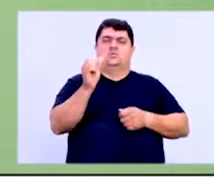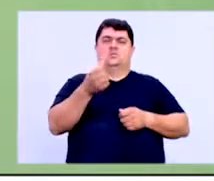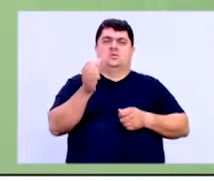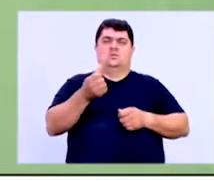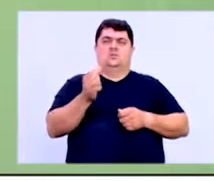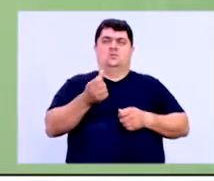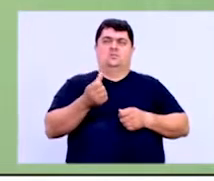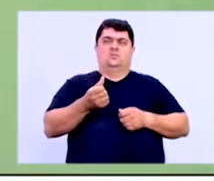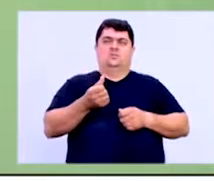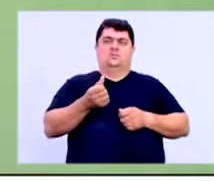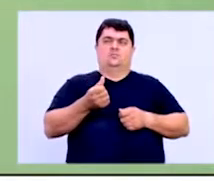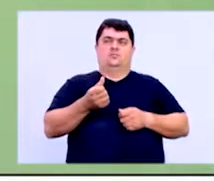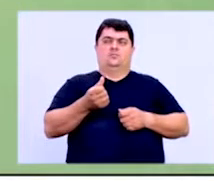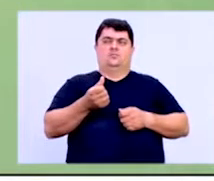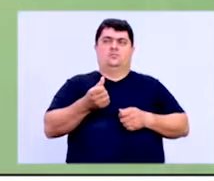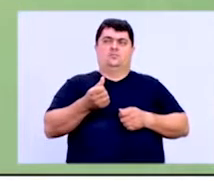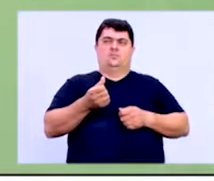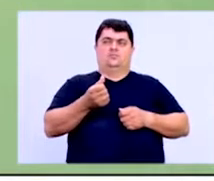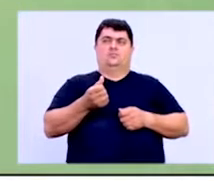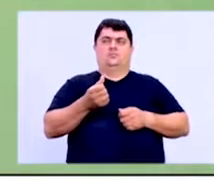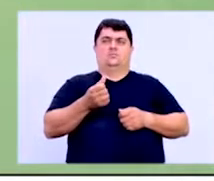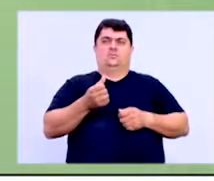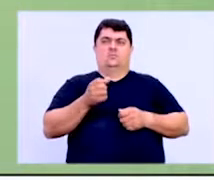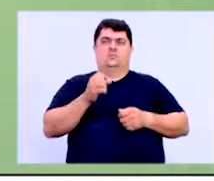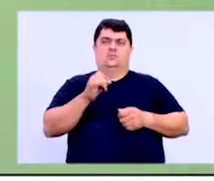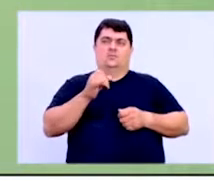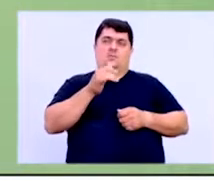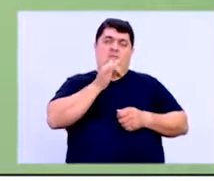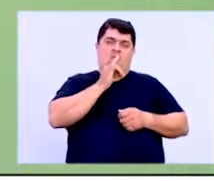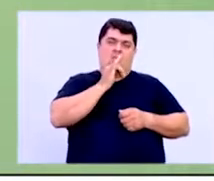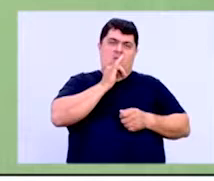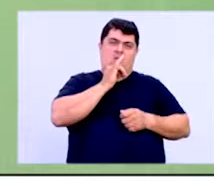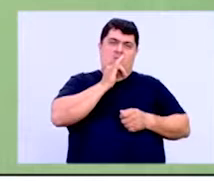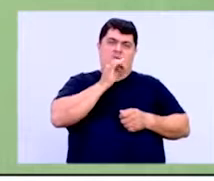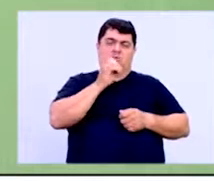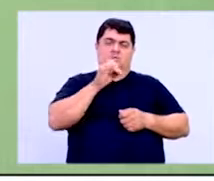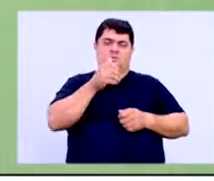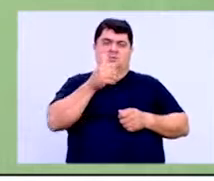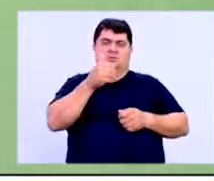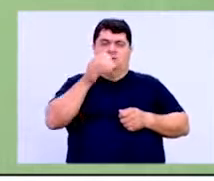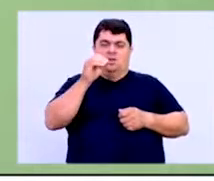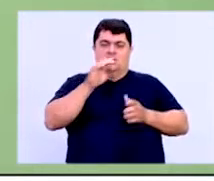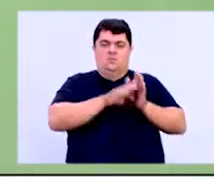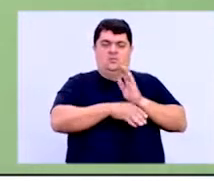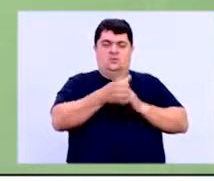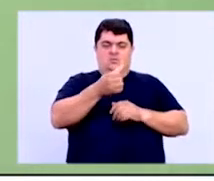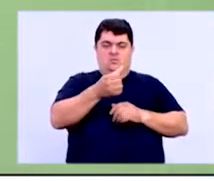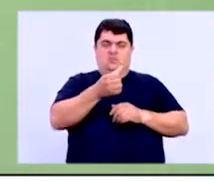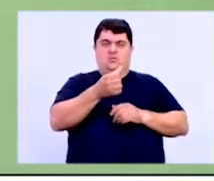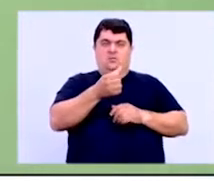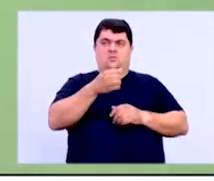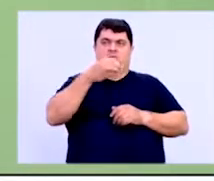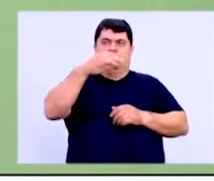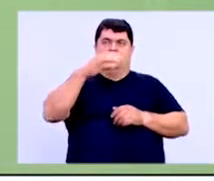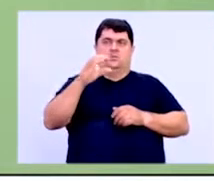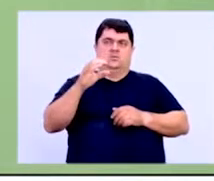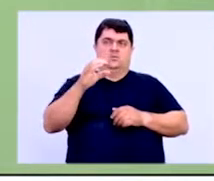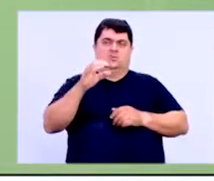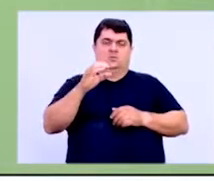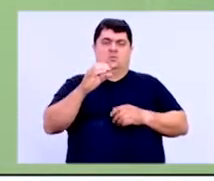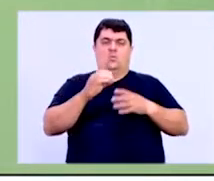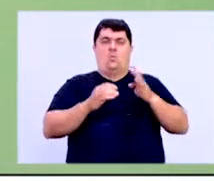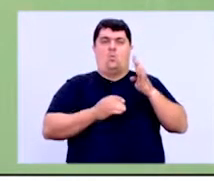6. Então quer dizer que quando eu subtraio 10 menos 6, encontro o quê? A margem de contribuição